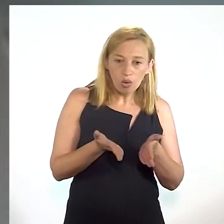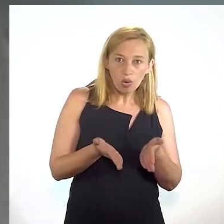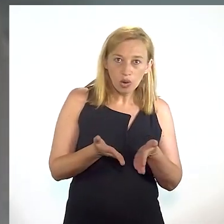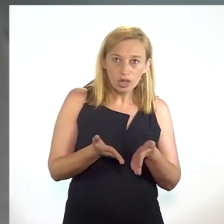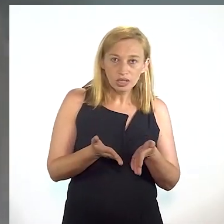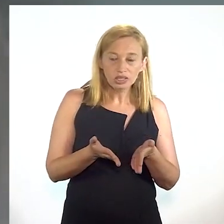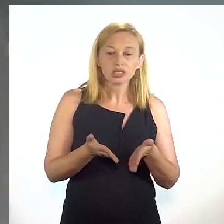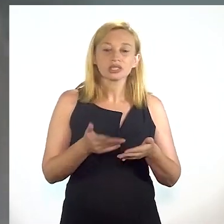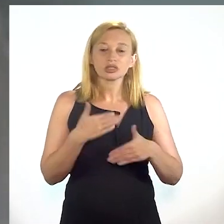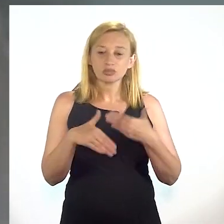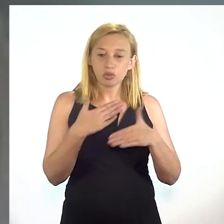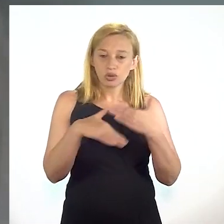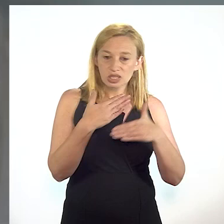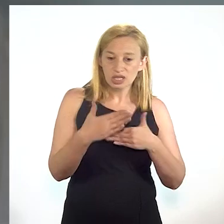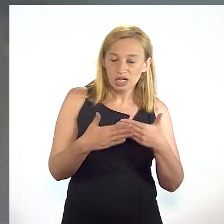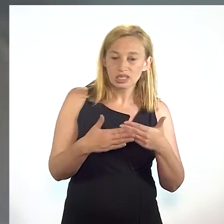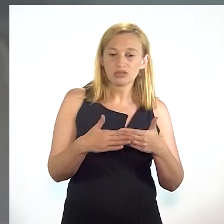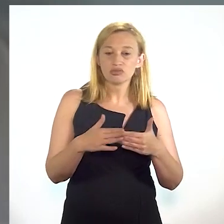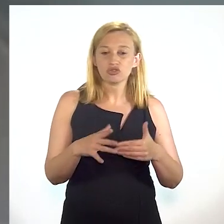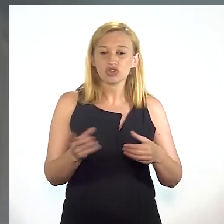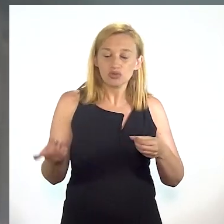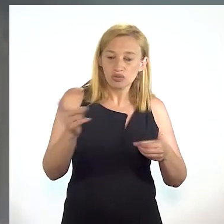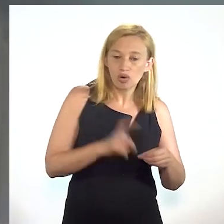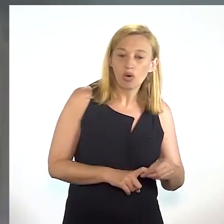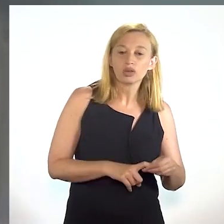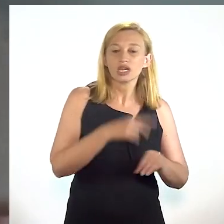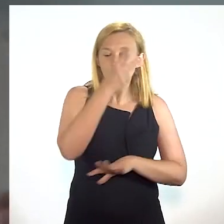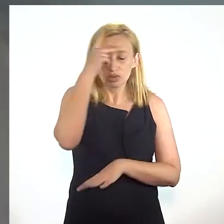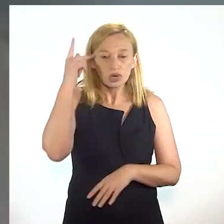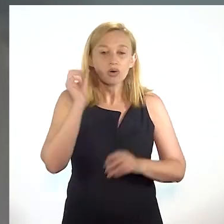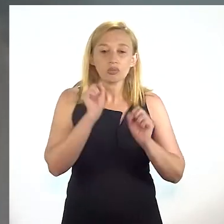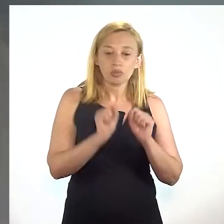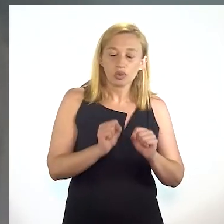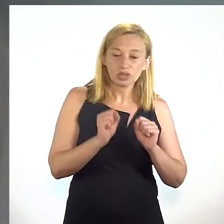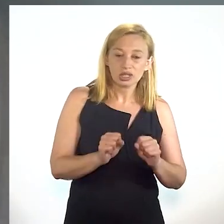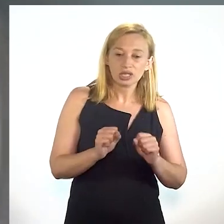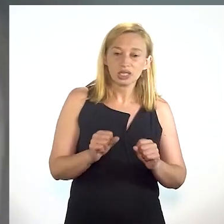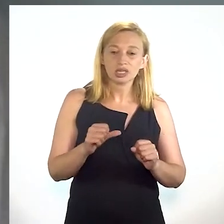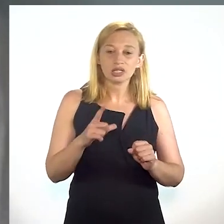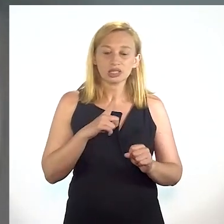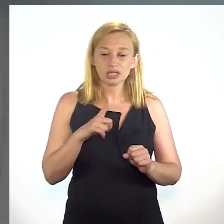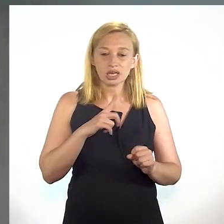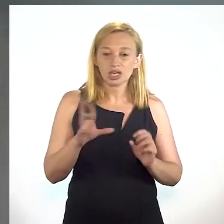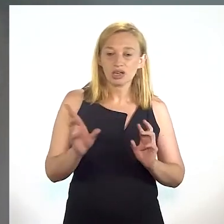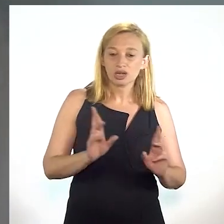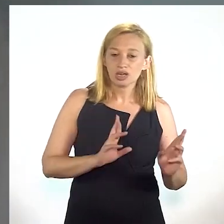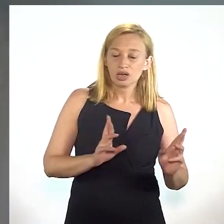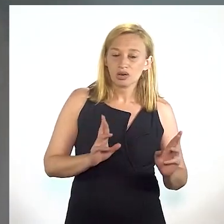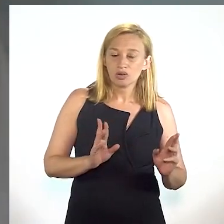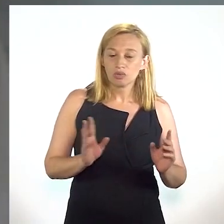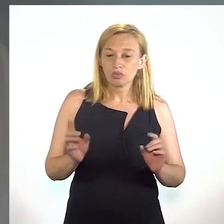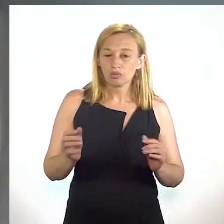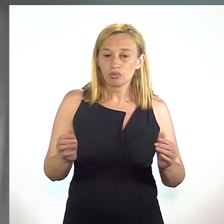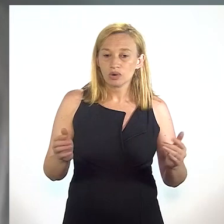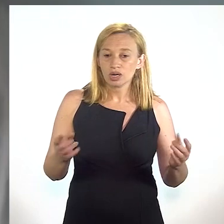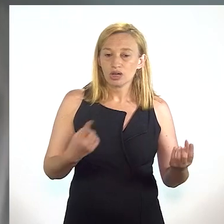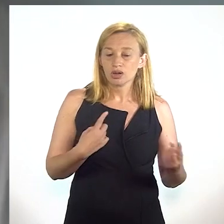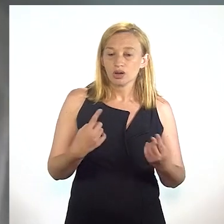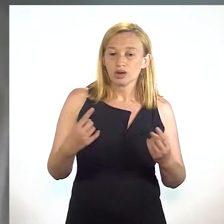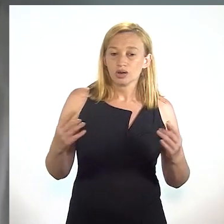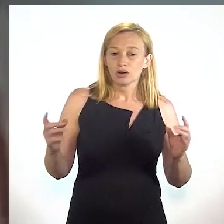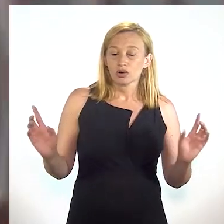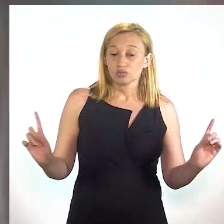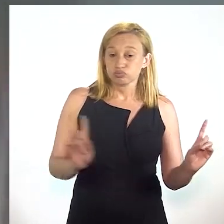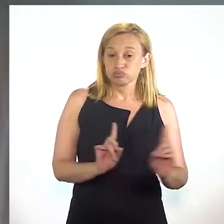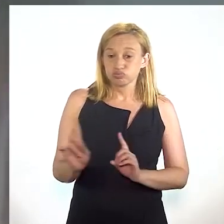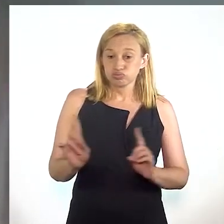estão acontecendo, né, agora, que nesse processo de retomada, das pessoas poderem ter uma mínima